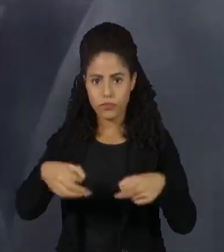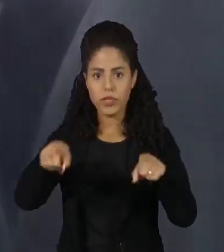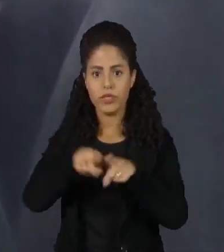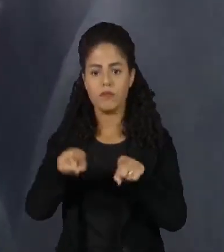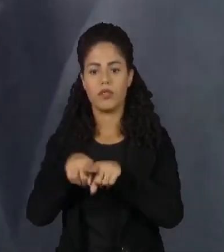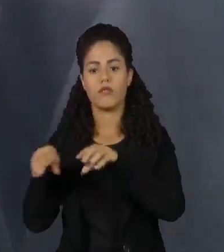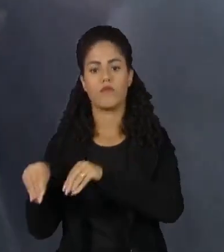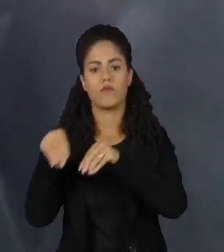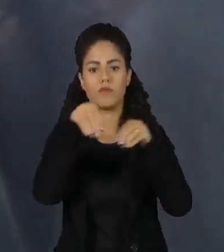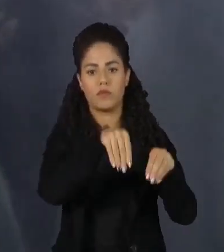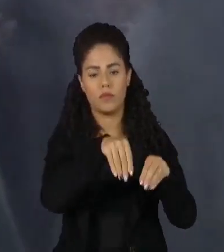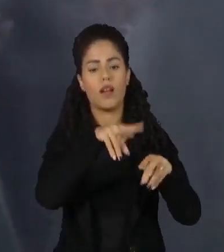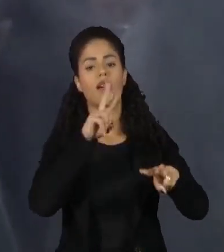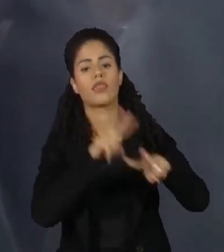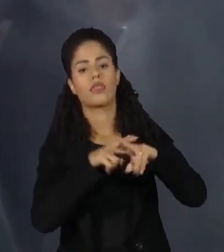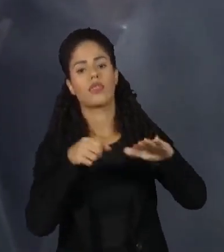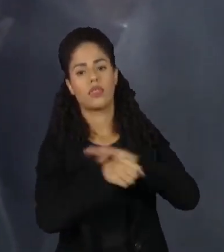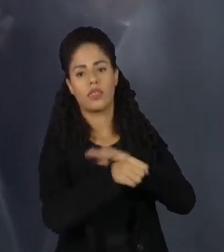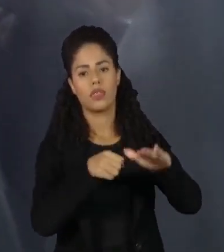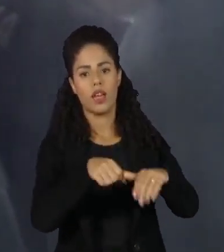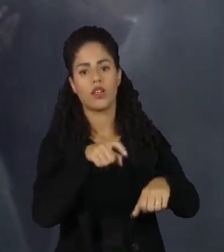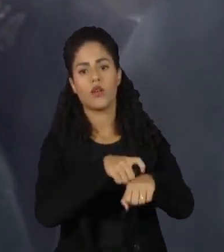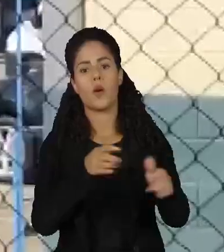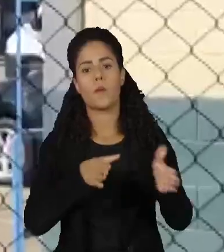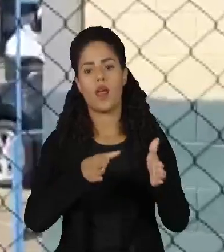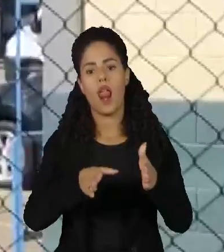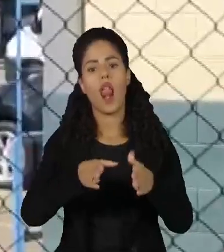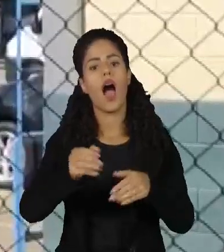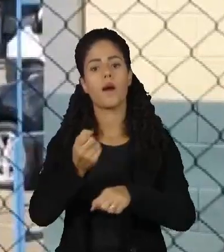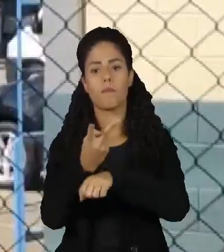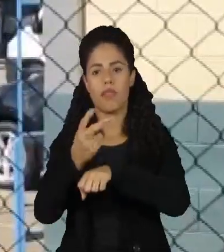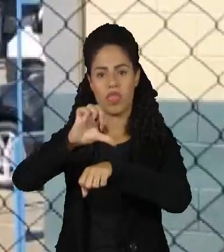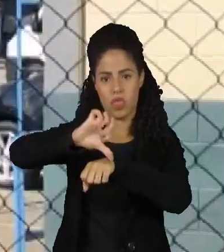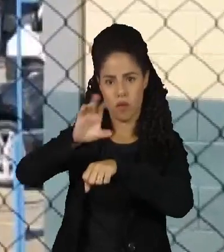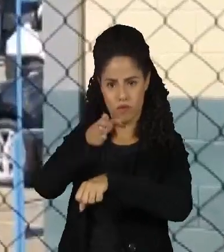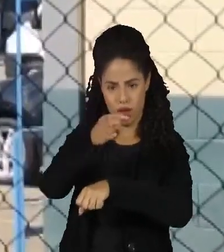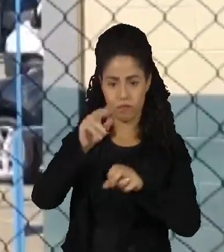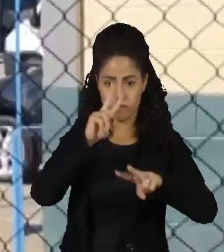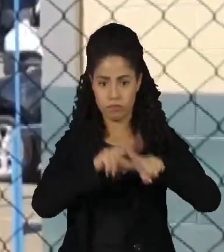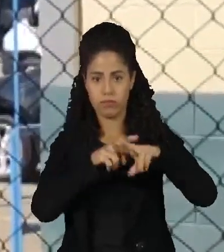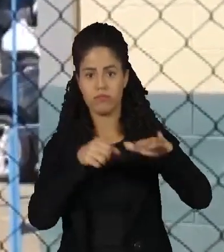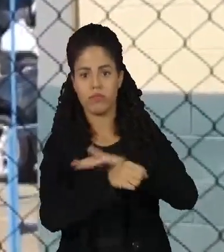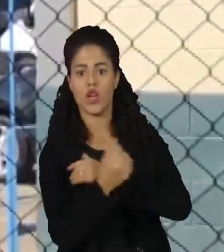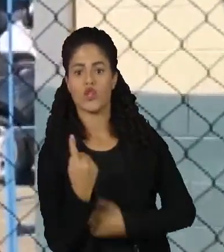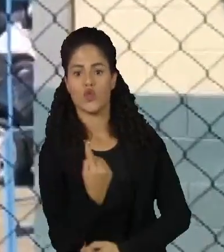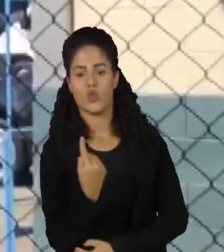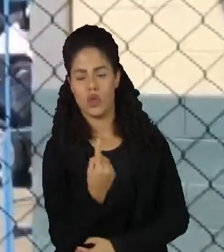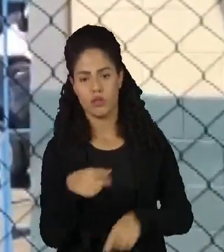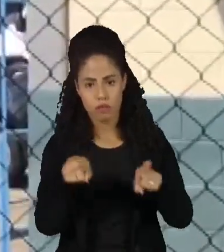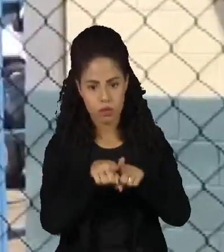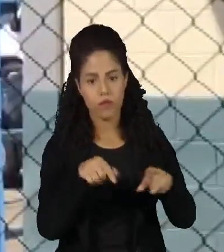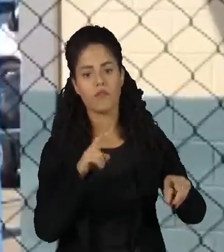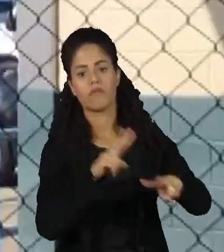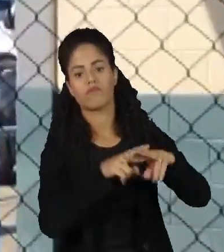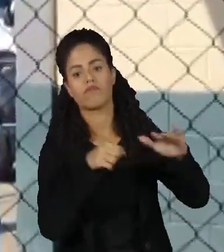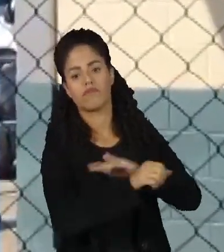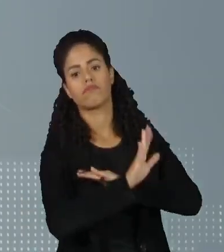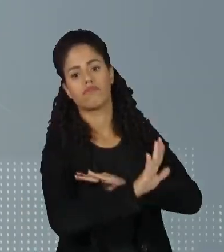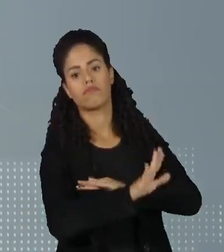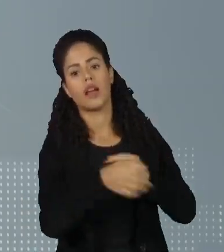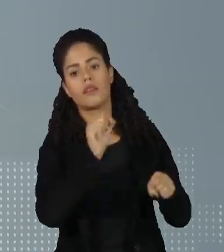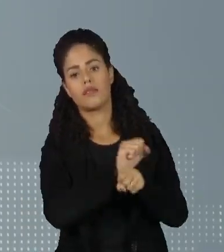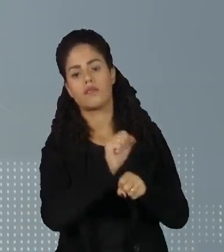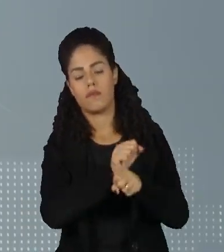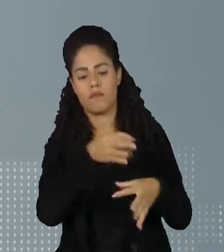transferido para o centro de detenção provisória de Pinheiros ele está numa cela individual e ficará detido até ser